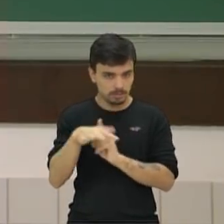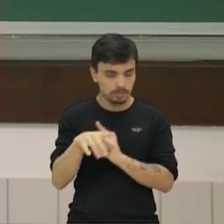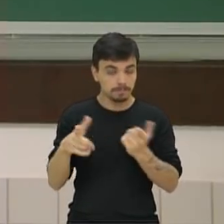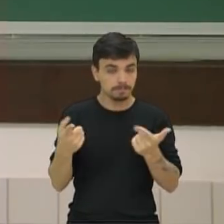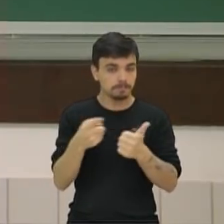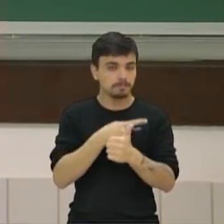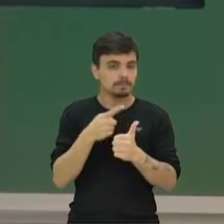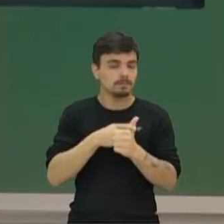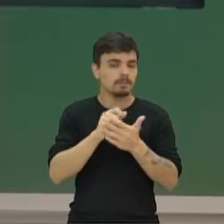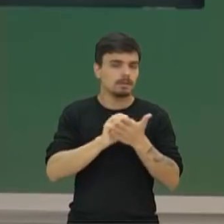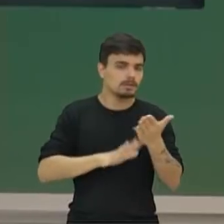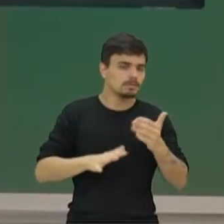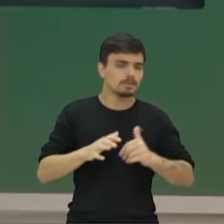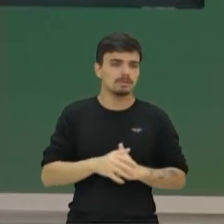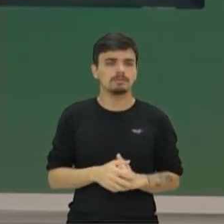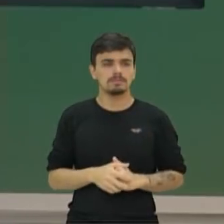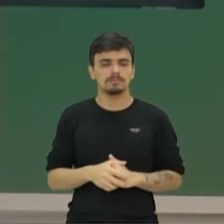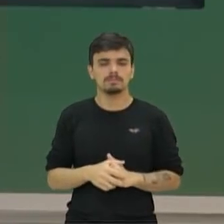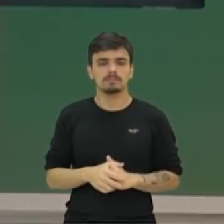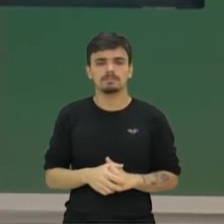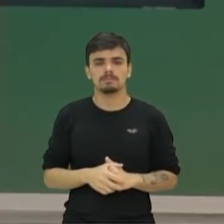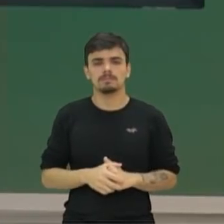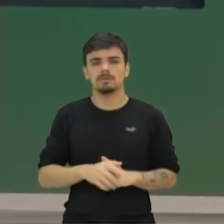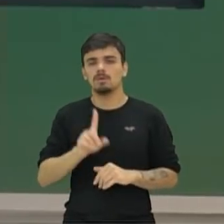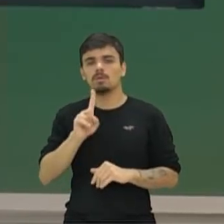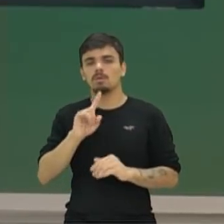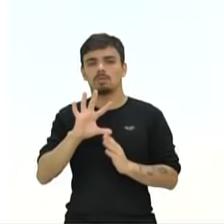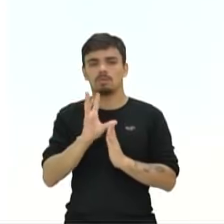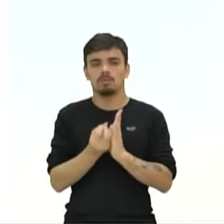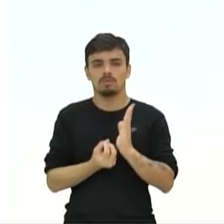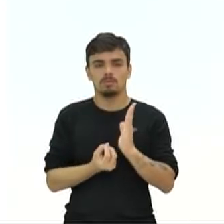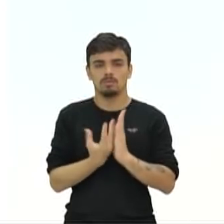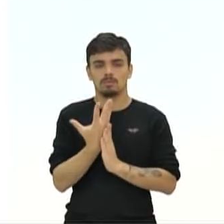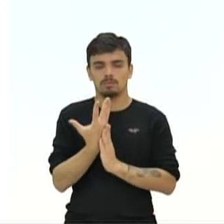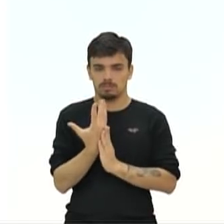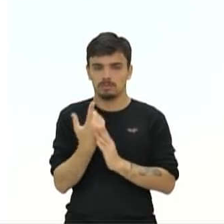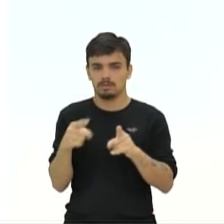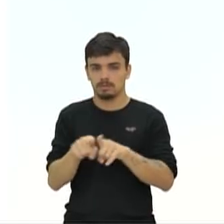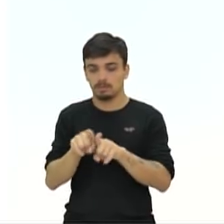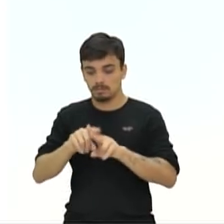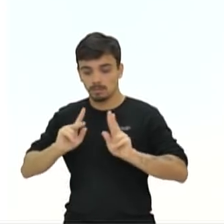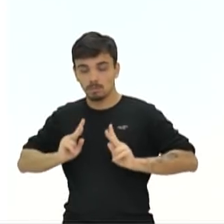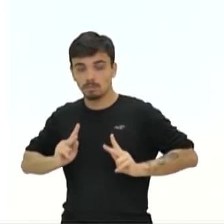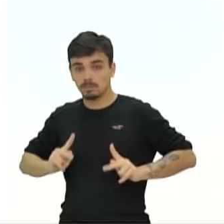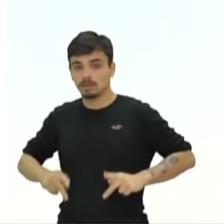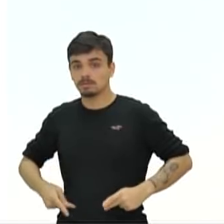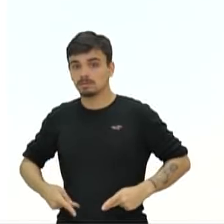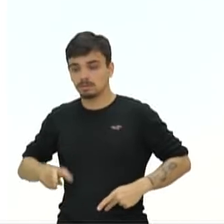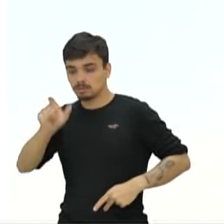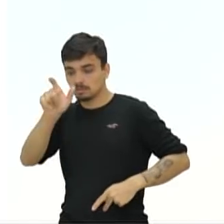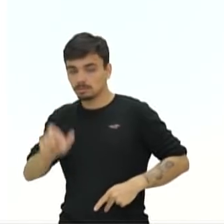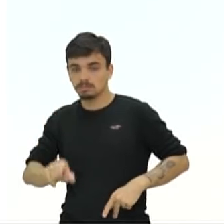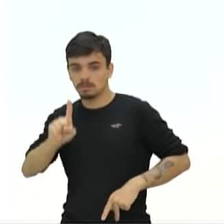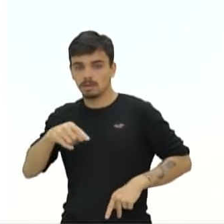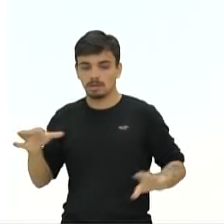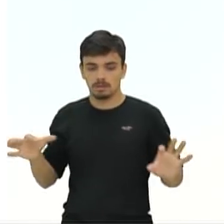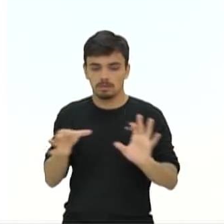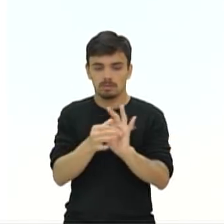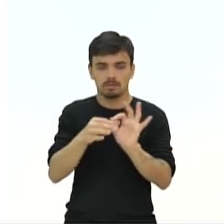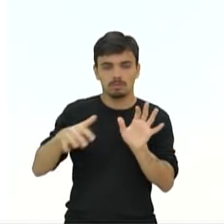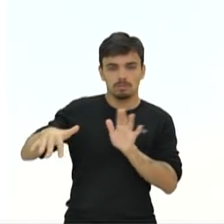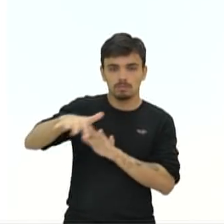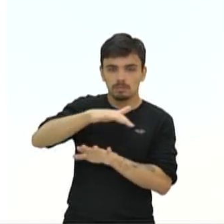primeira atividade? Vamos lá, rapidinho? O Renascimento e o humanismo foram um conjunto de